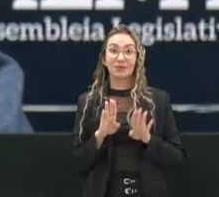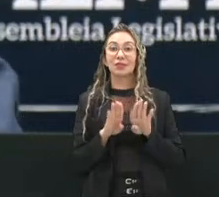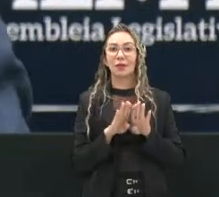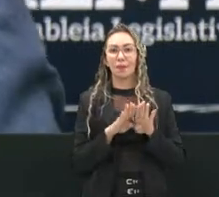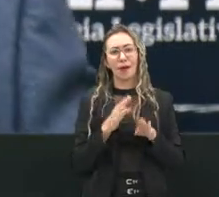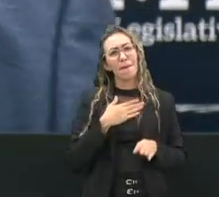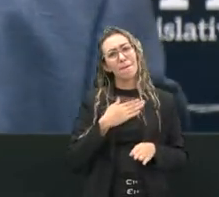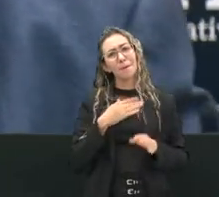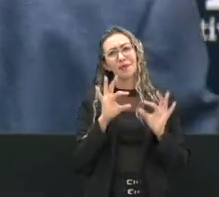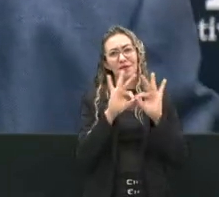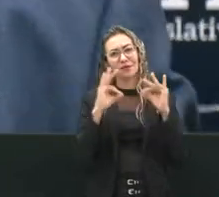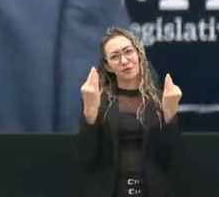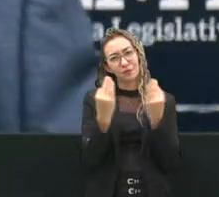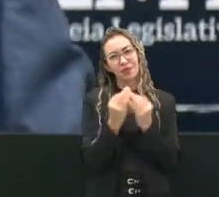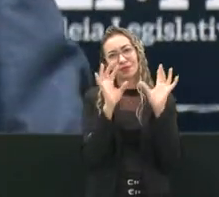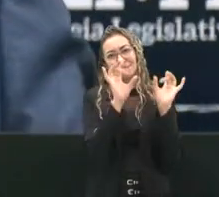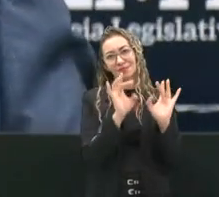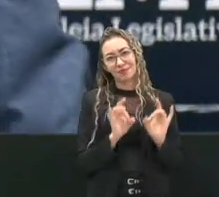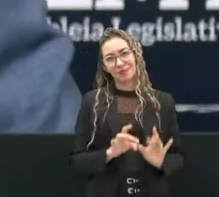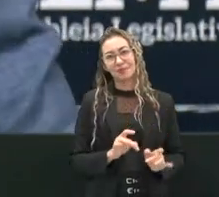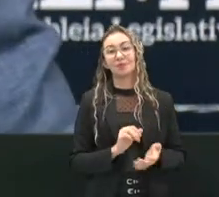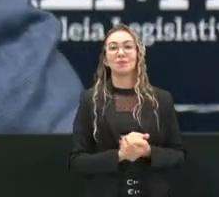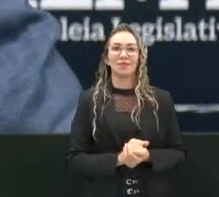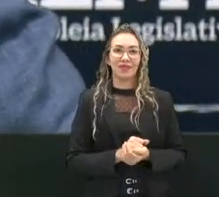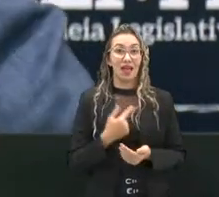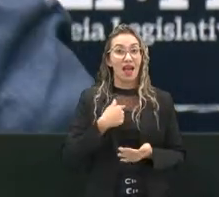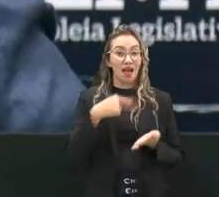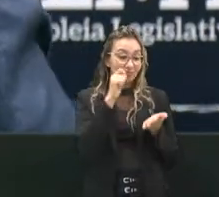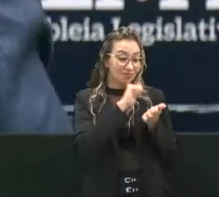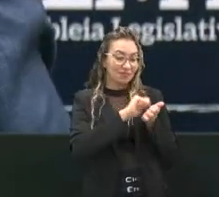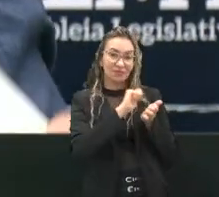especial. Olha, escrever esse livro